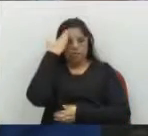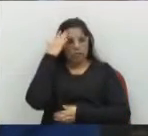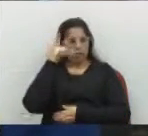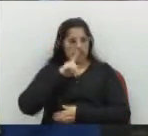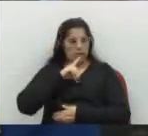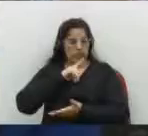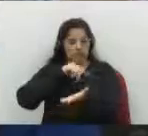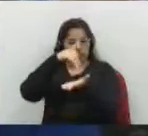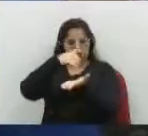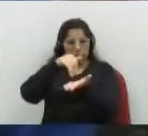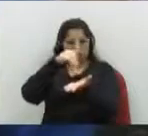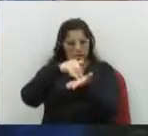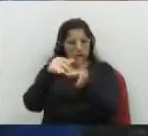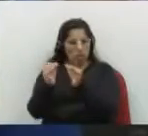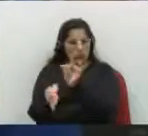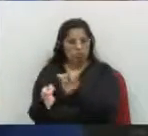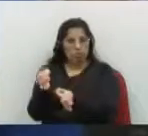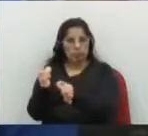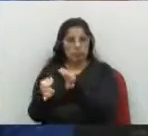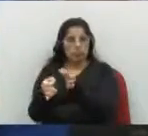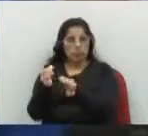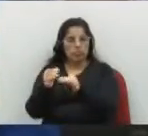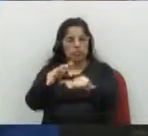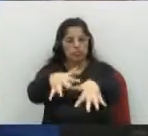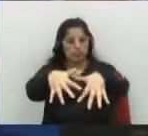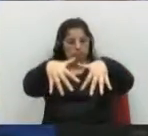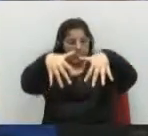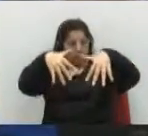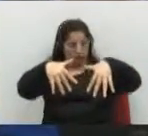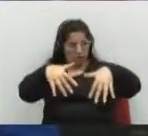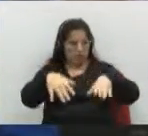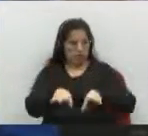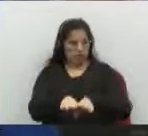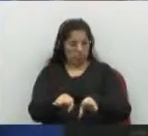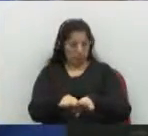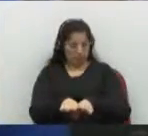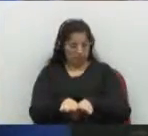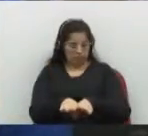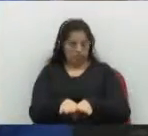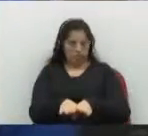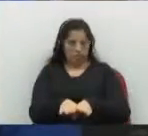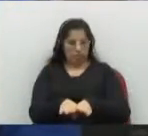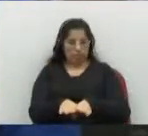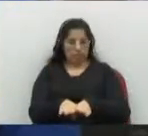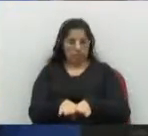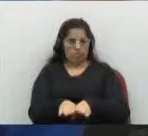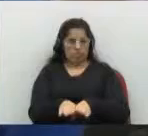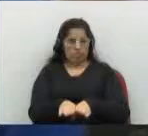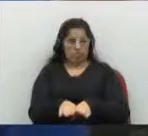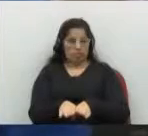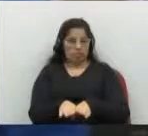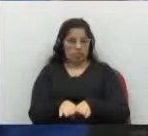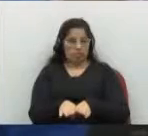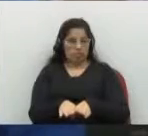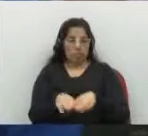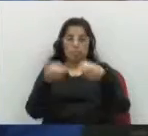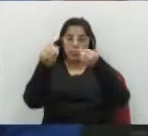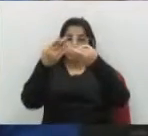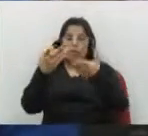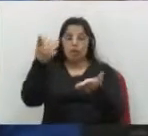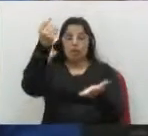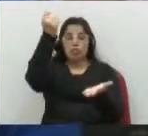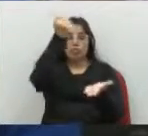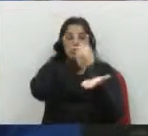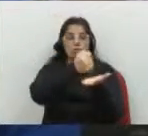jurídico da Prefeitura Municipal no plenário dessa casa, e que nós estamos falando de referente a um contrato. Então,